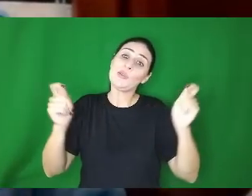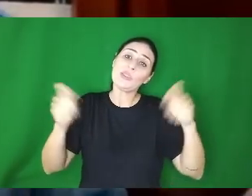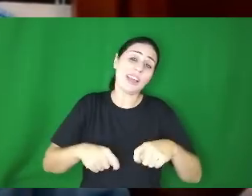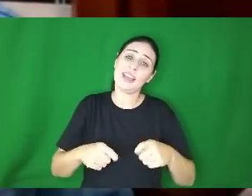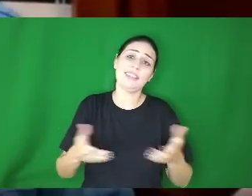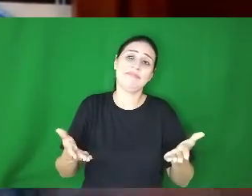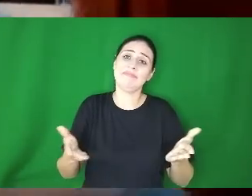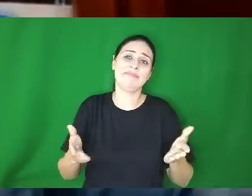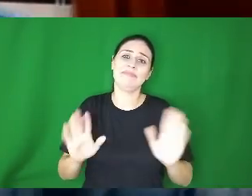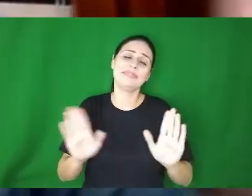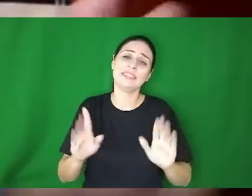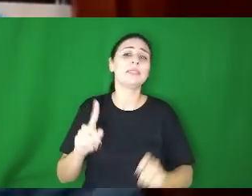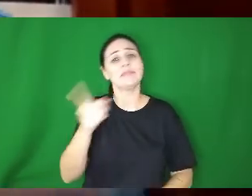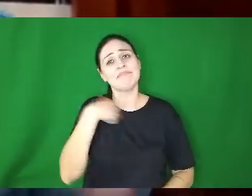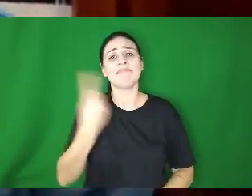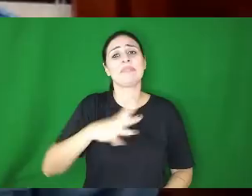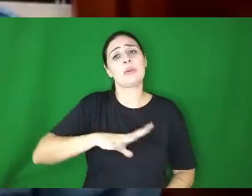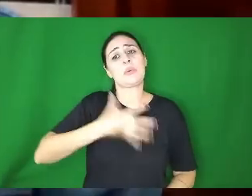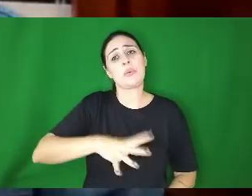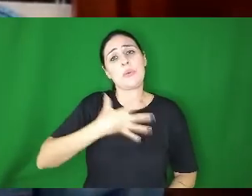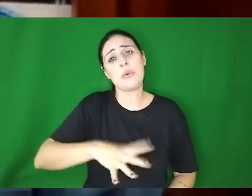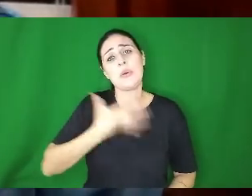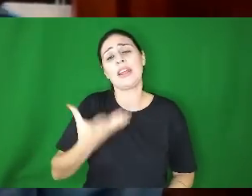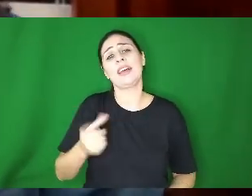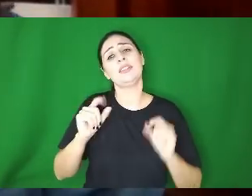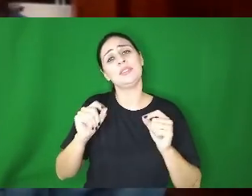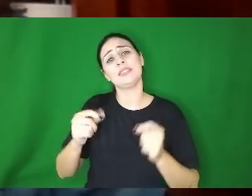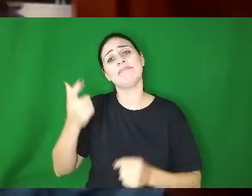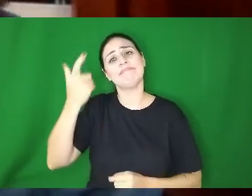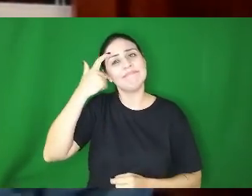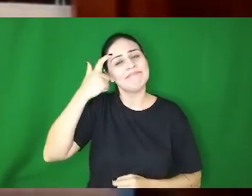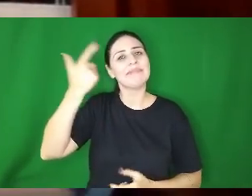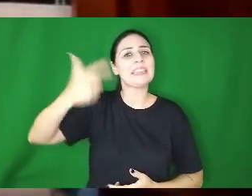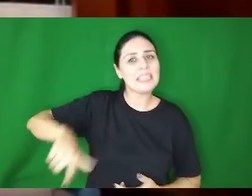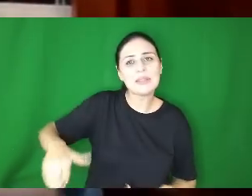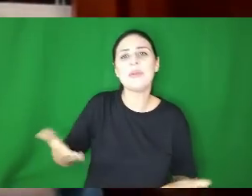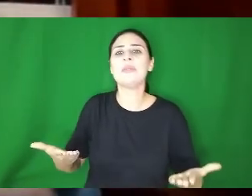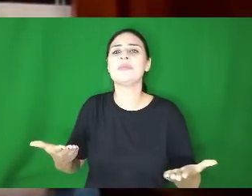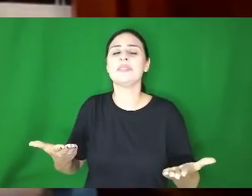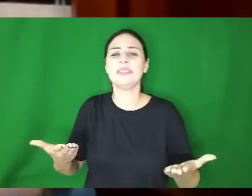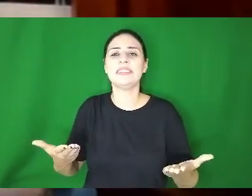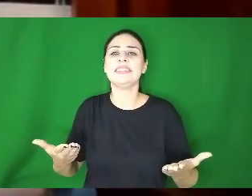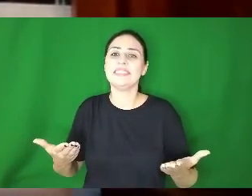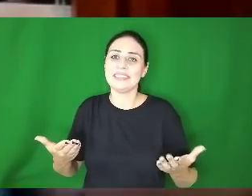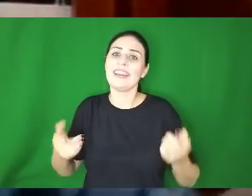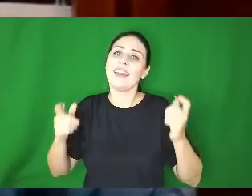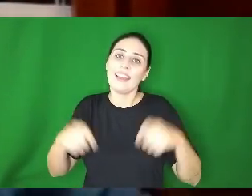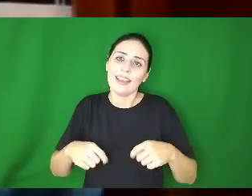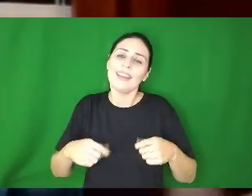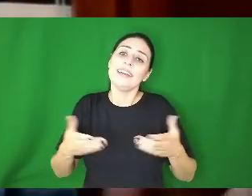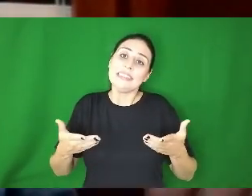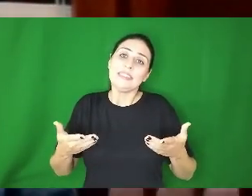seria, falou, não faz, mas a gente não vai assegurar por mandar um texto, isso só vai dar um certo conforto na gente dizer, nós estamos